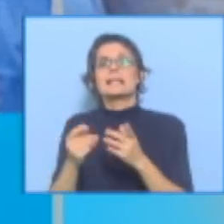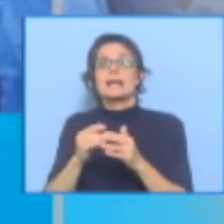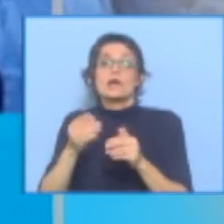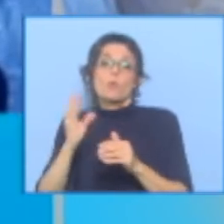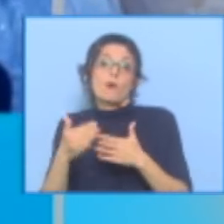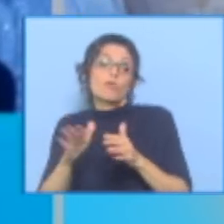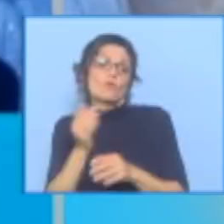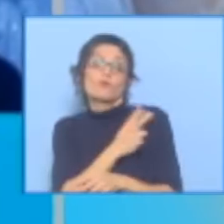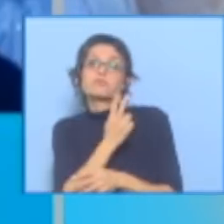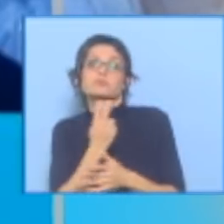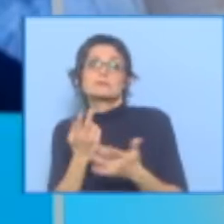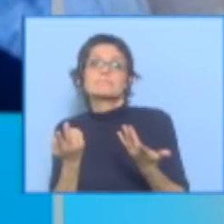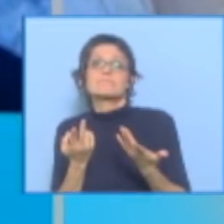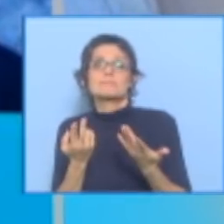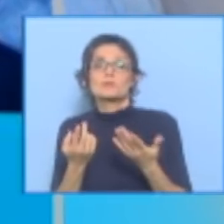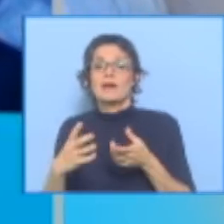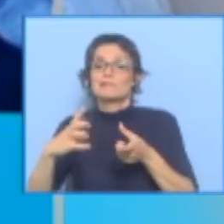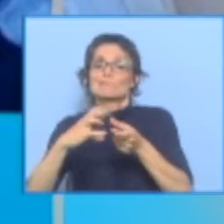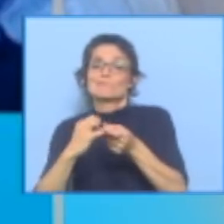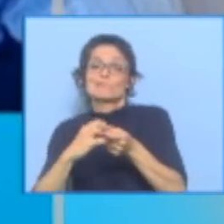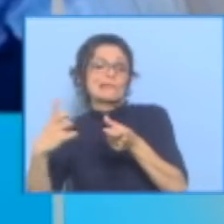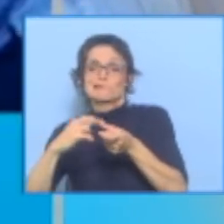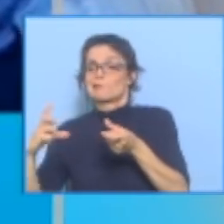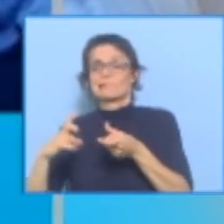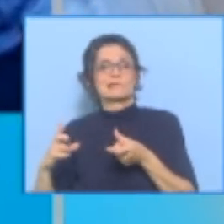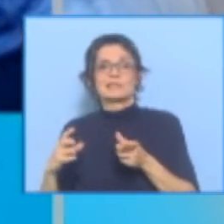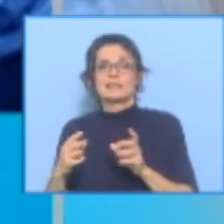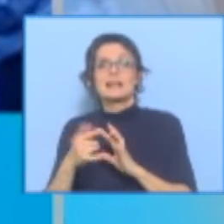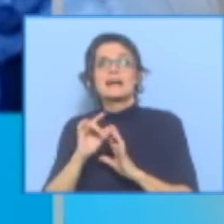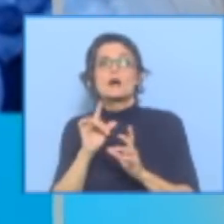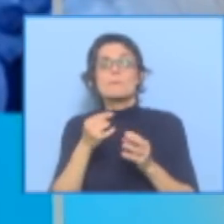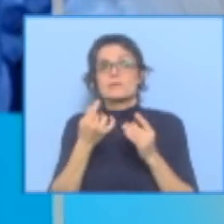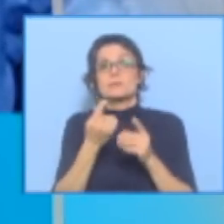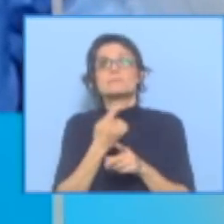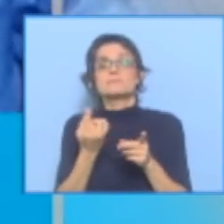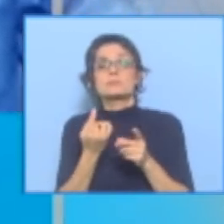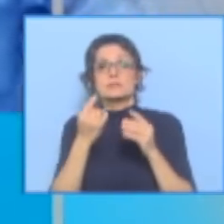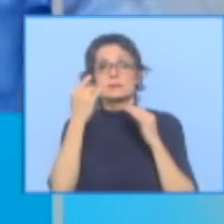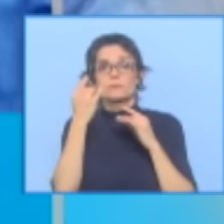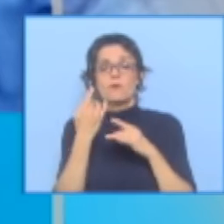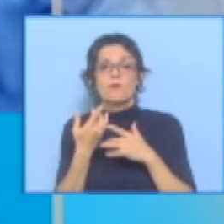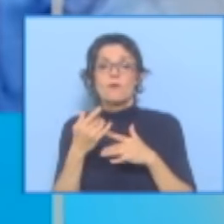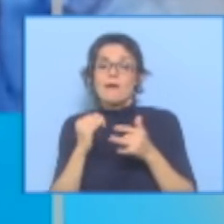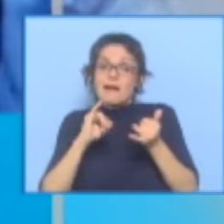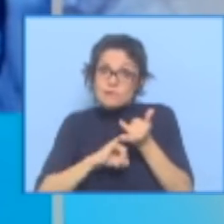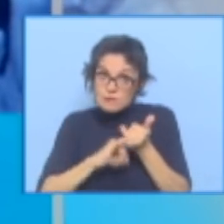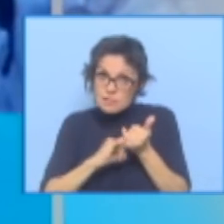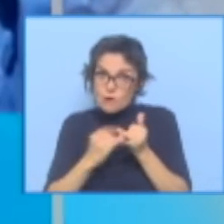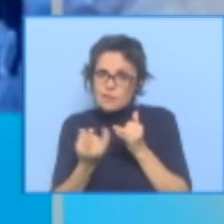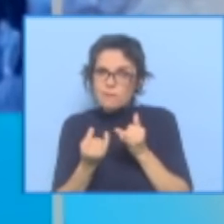Por exemplo, os do seminário dão-se muito bem com os do seminário, depois há outros seminários, outras casas, e a associação seria um